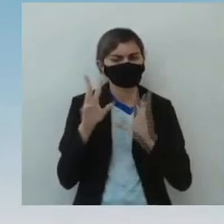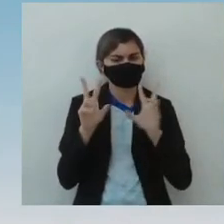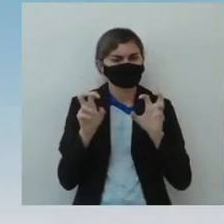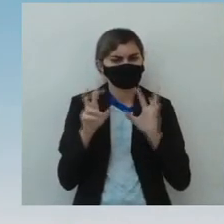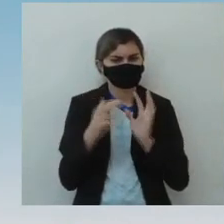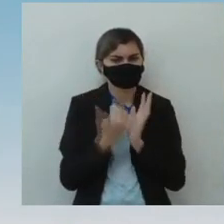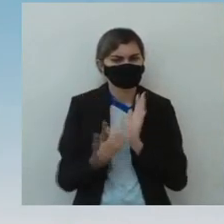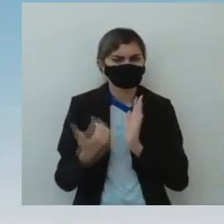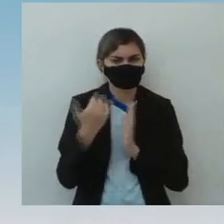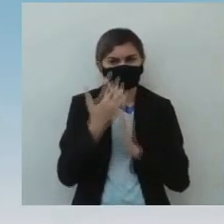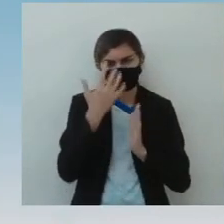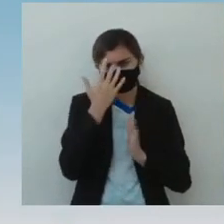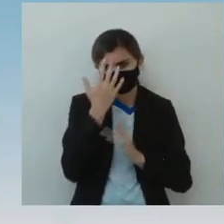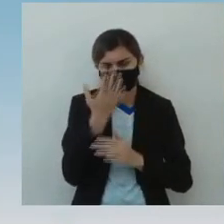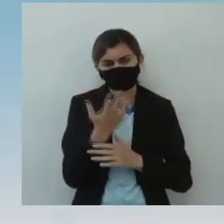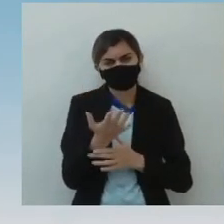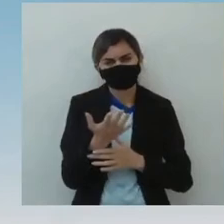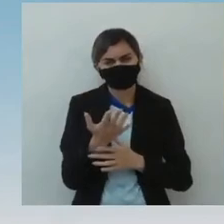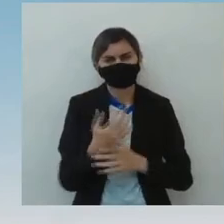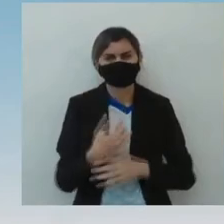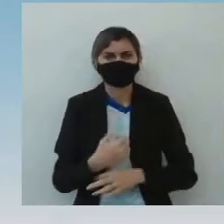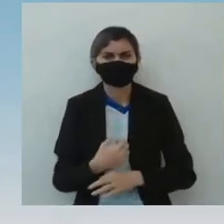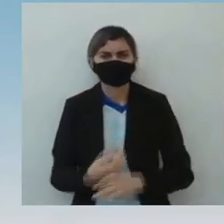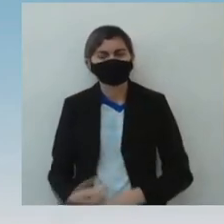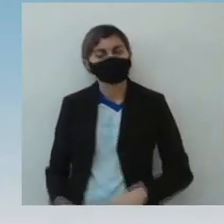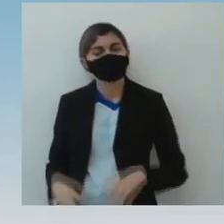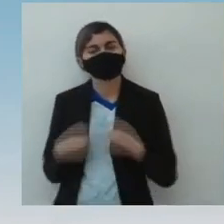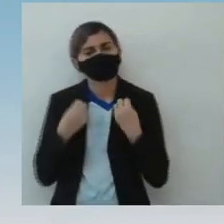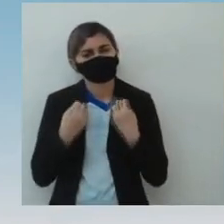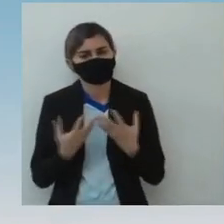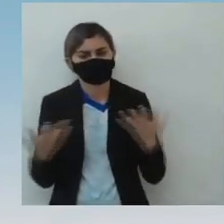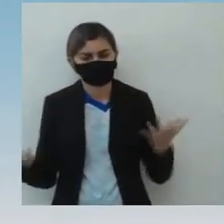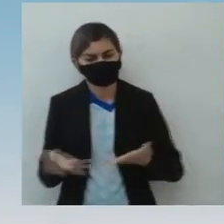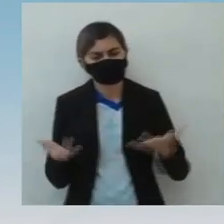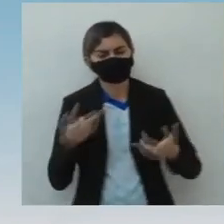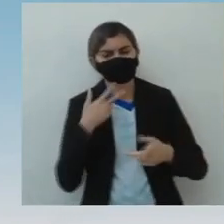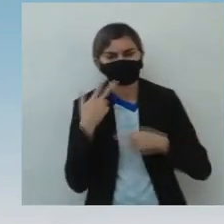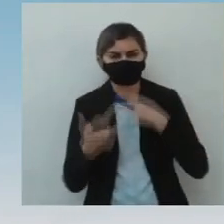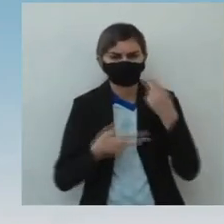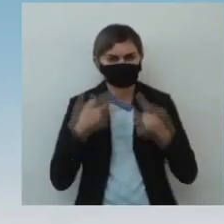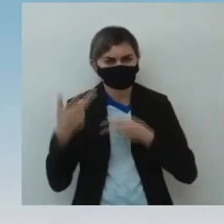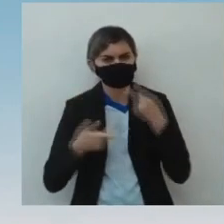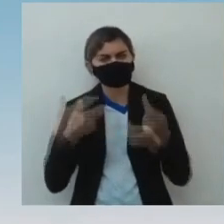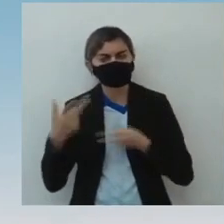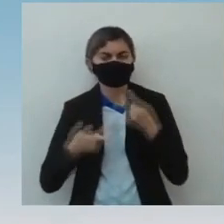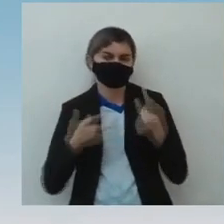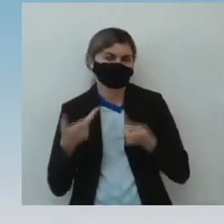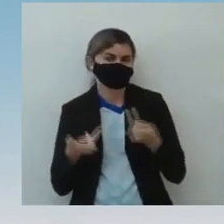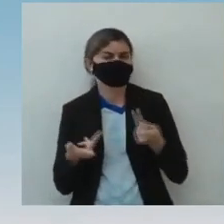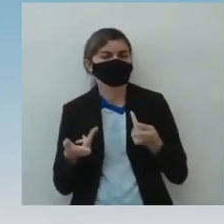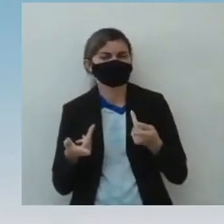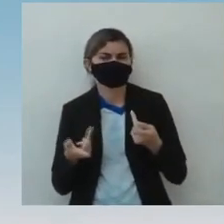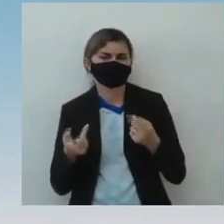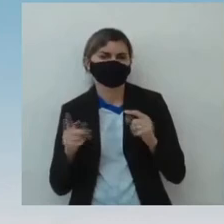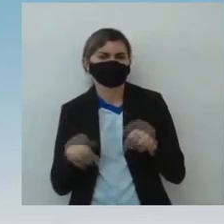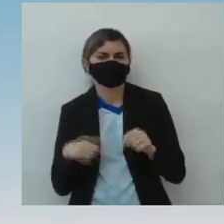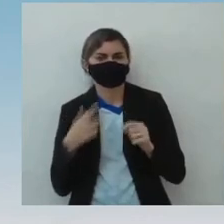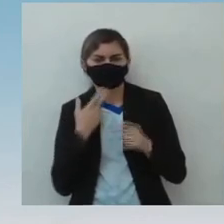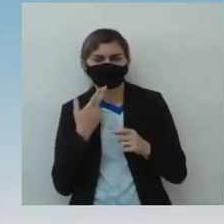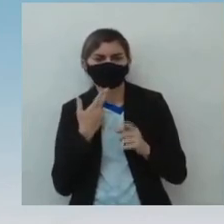assuntos mais fácil mesmo é bom agora vamos falar sobre leque sourcemore post era